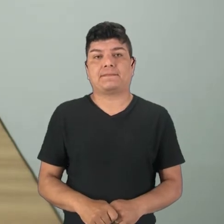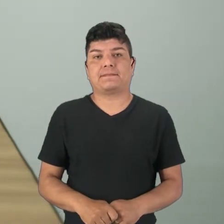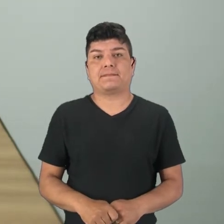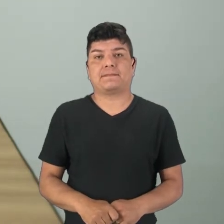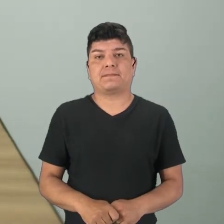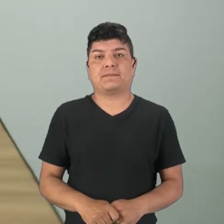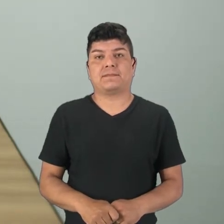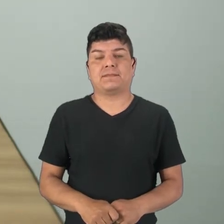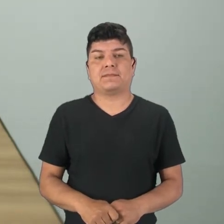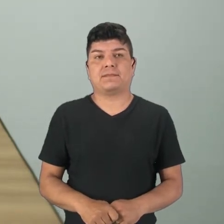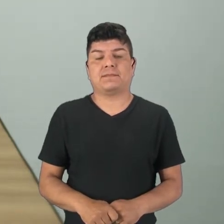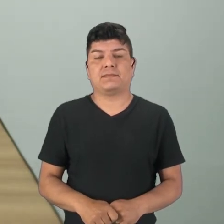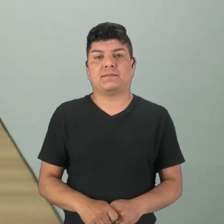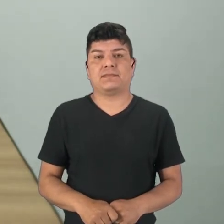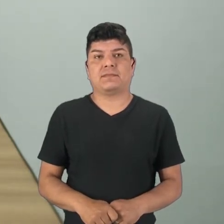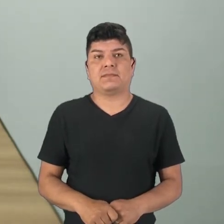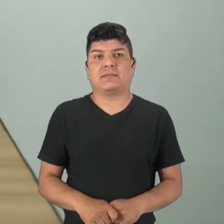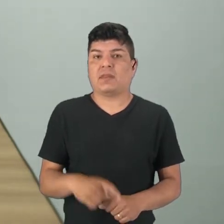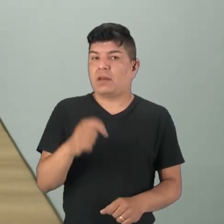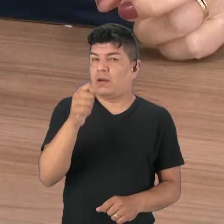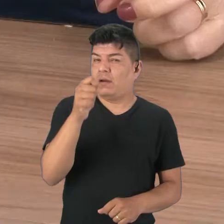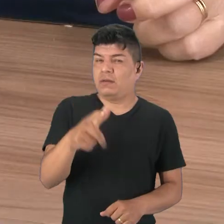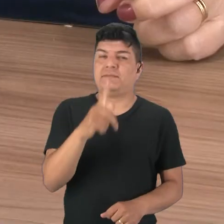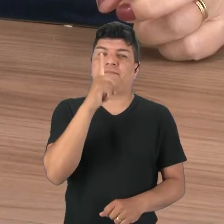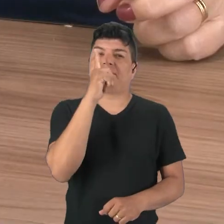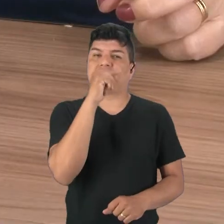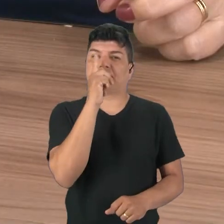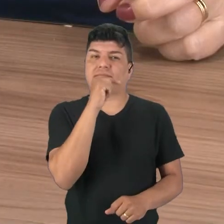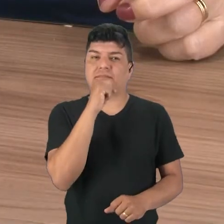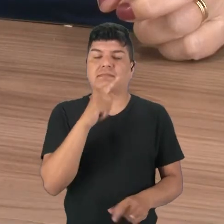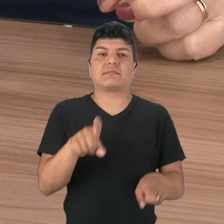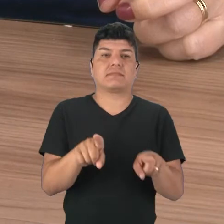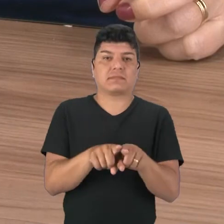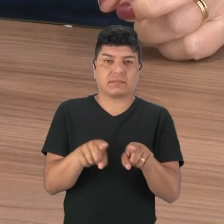Vamos colocar aqui um pouco de água.